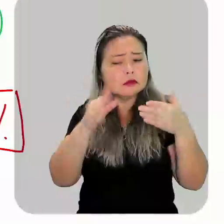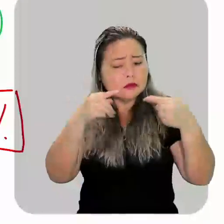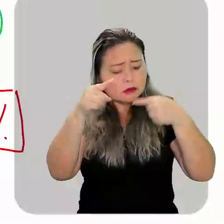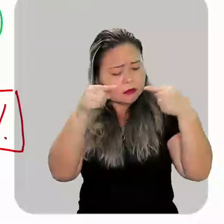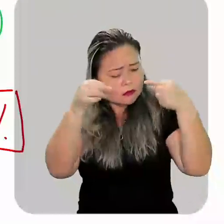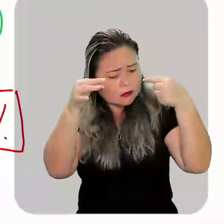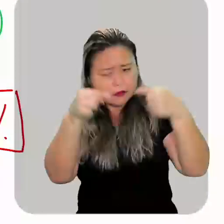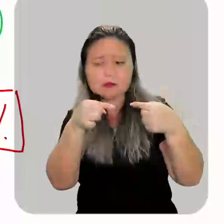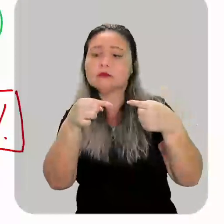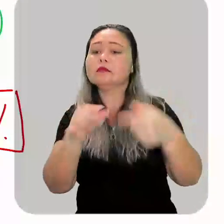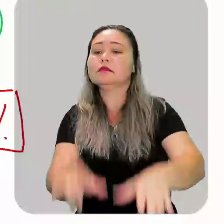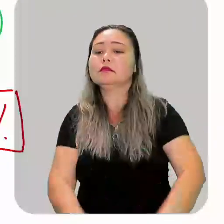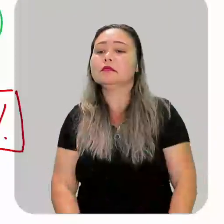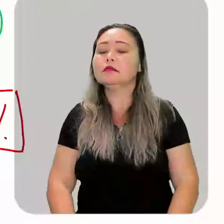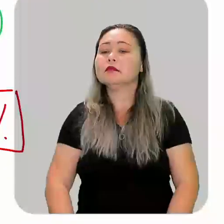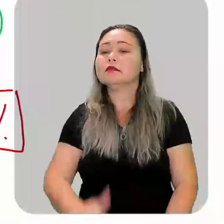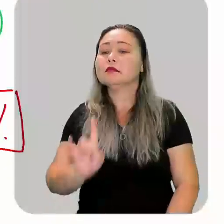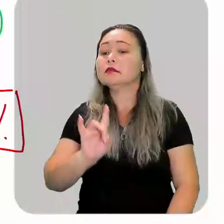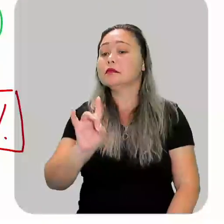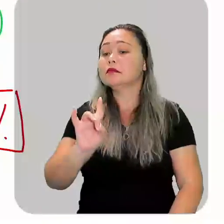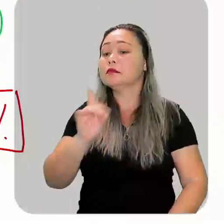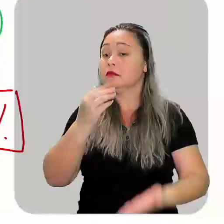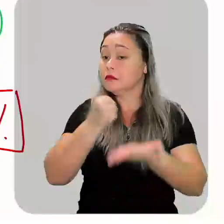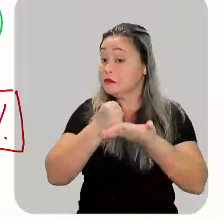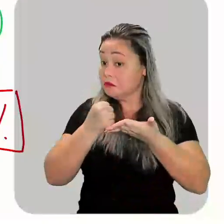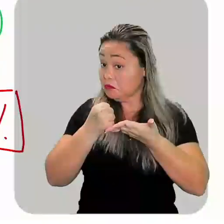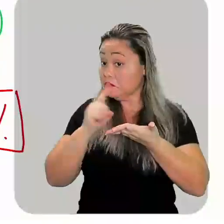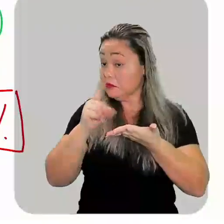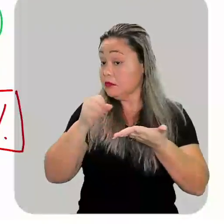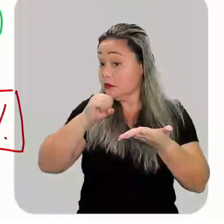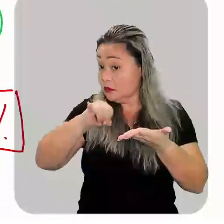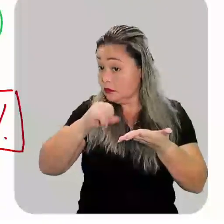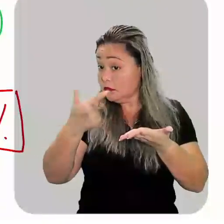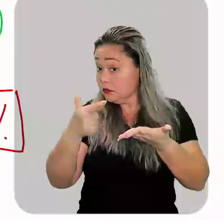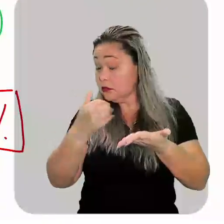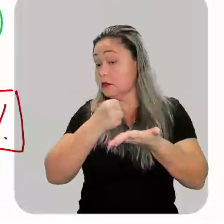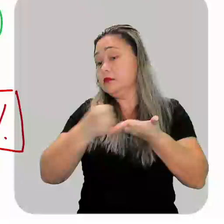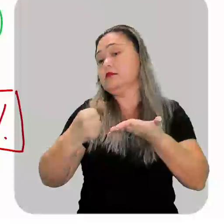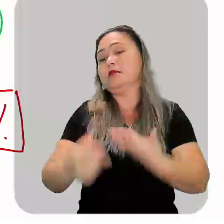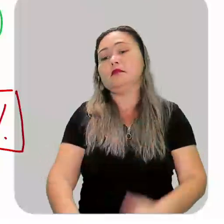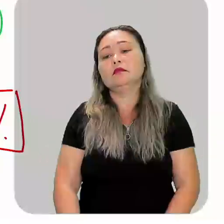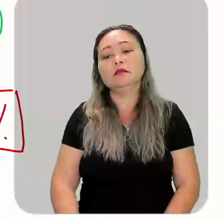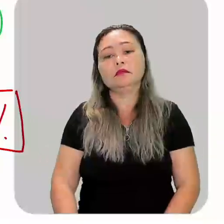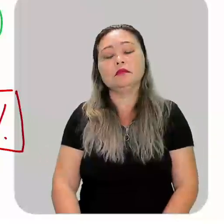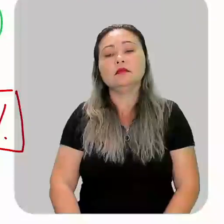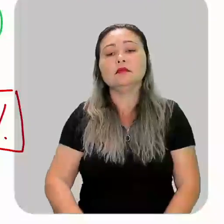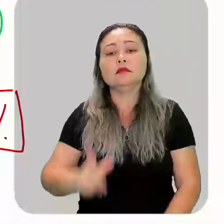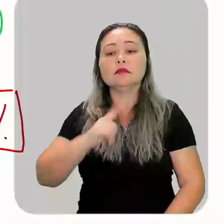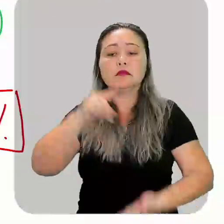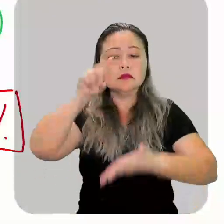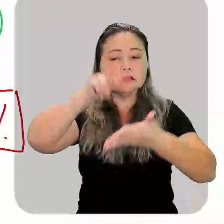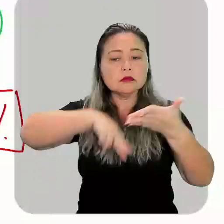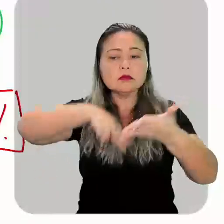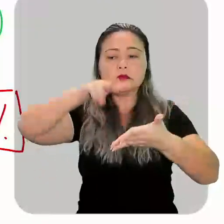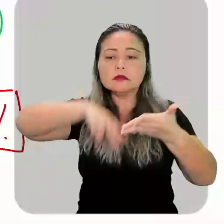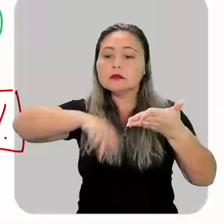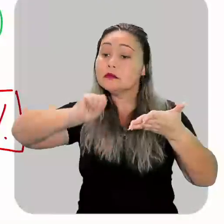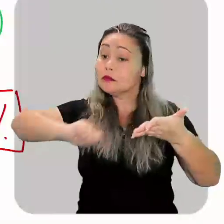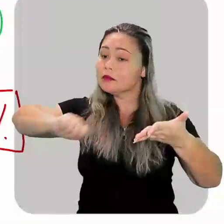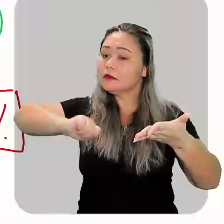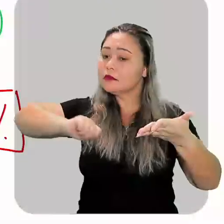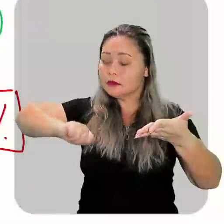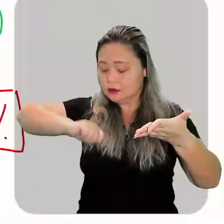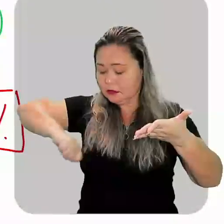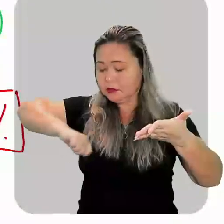É afinada, senão não tem jeito, tá? E aí, fazendo a leitura, já vai fazendo as